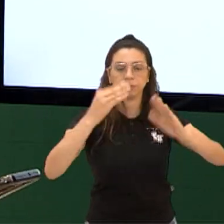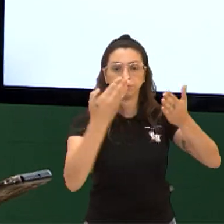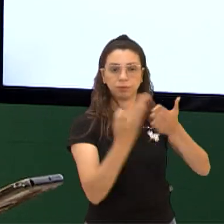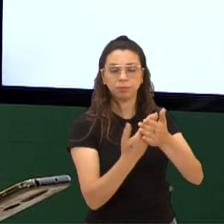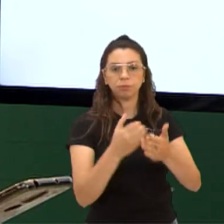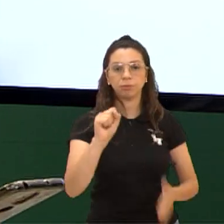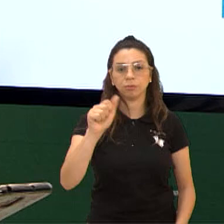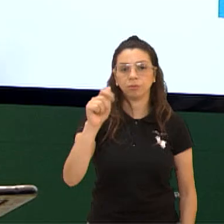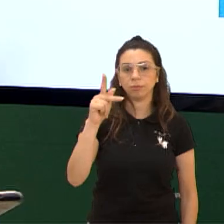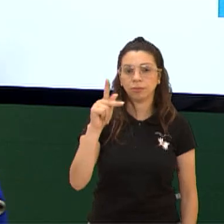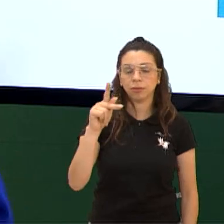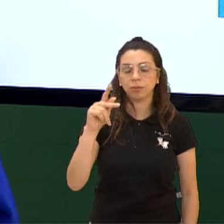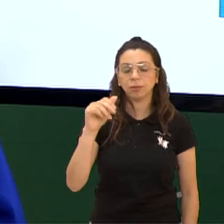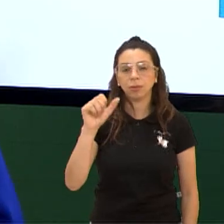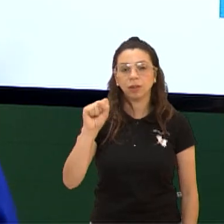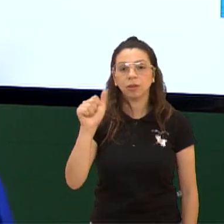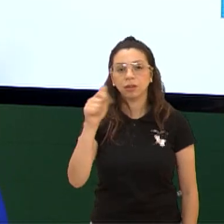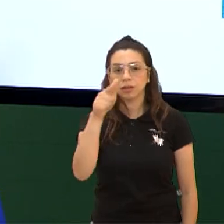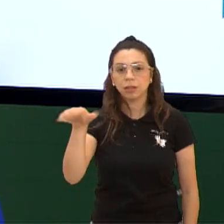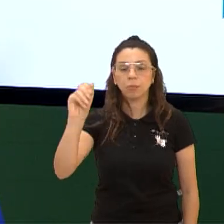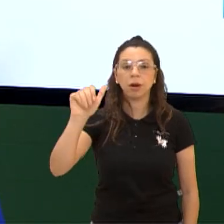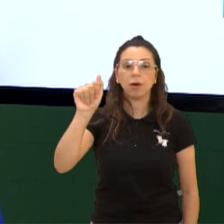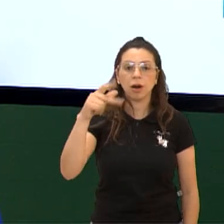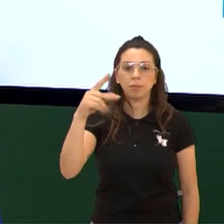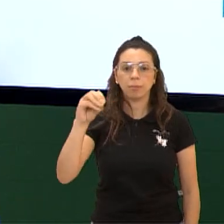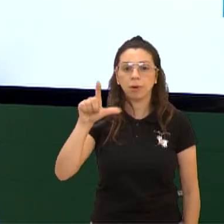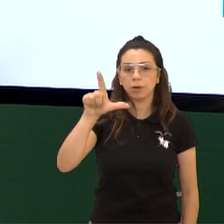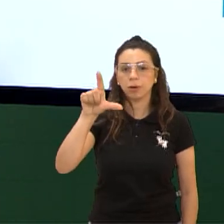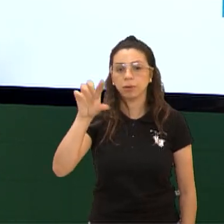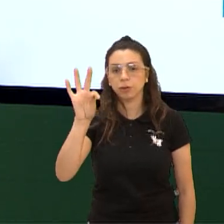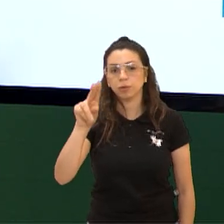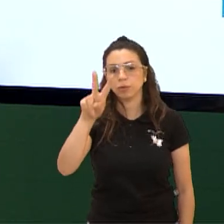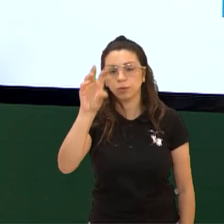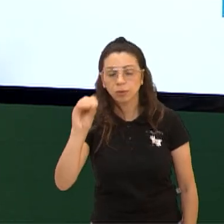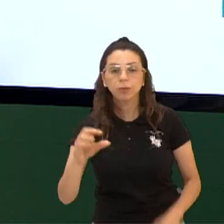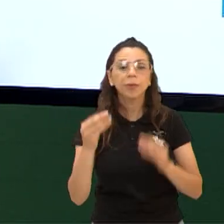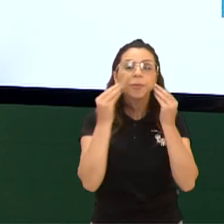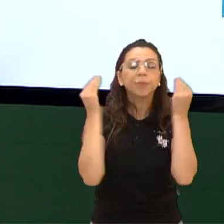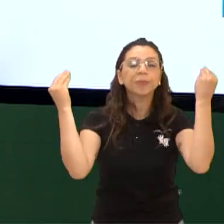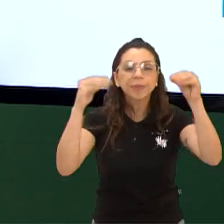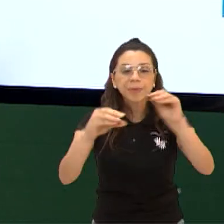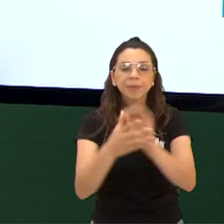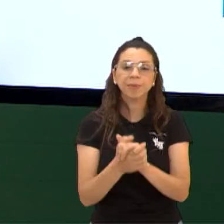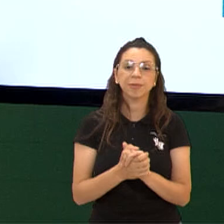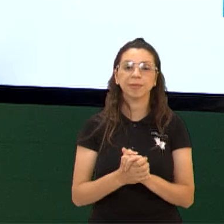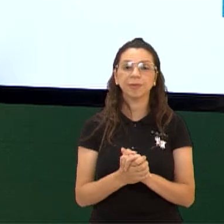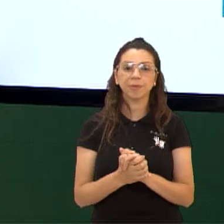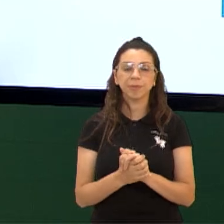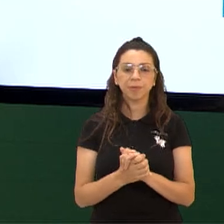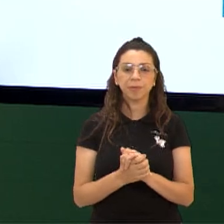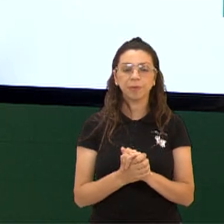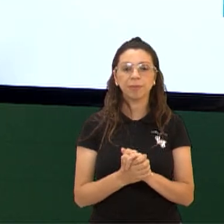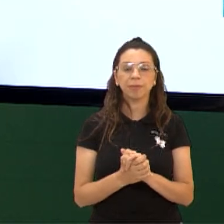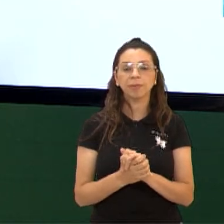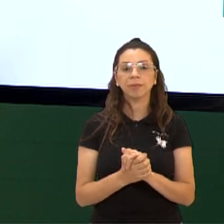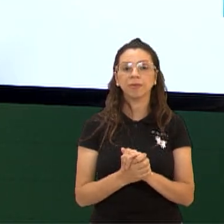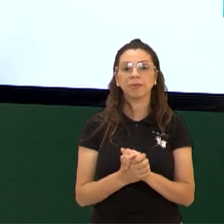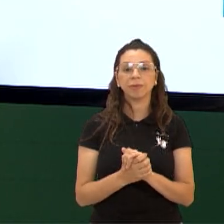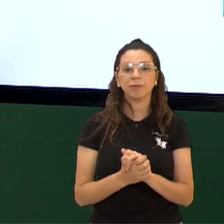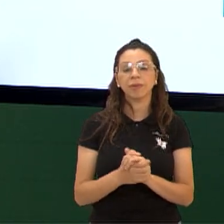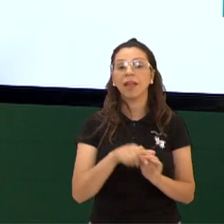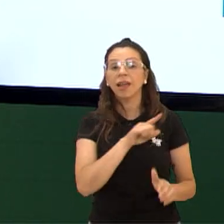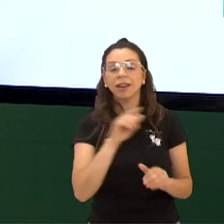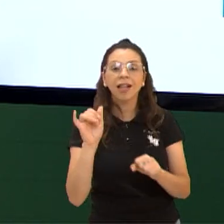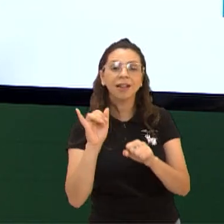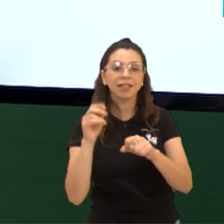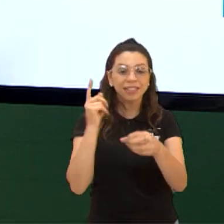Estadual São Paulo Apóstolo. Por favor, beijo para você. Sou o Mateus José, de São José